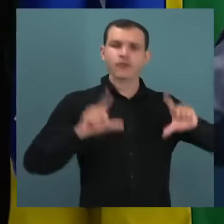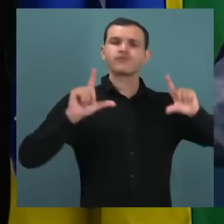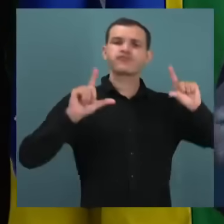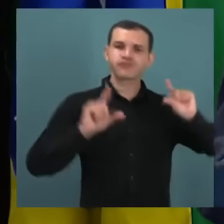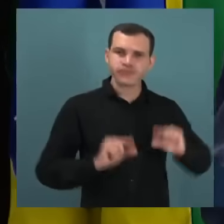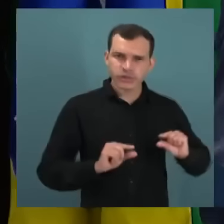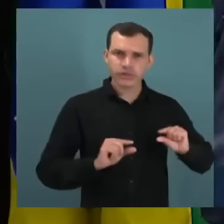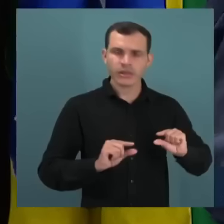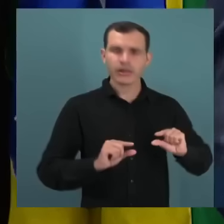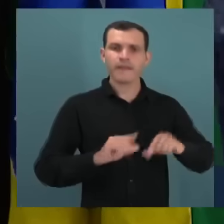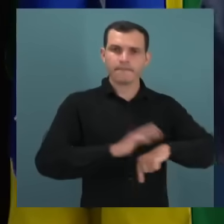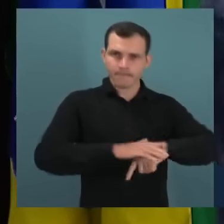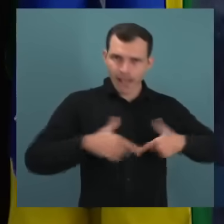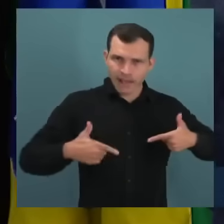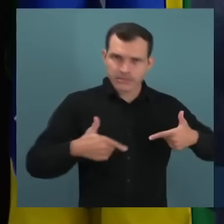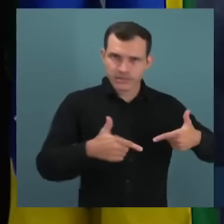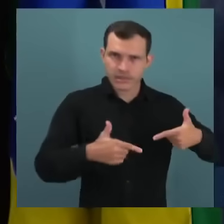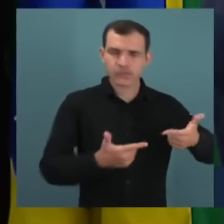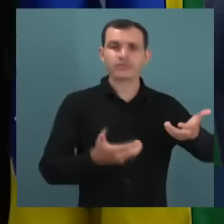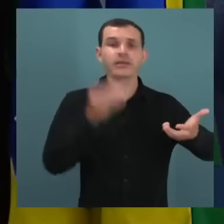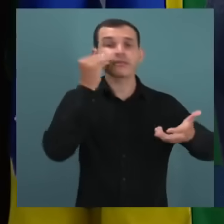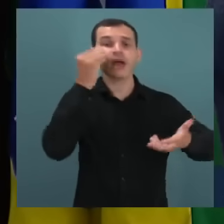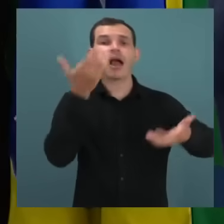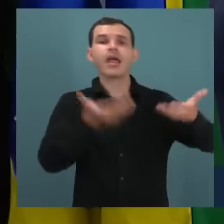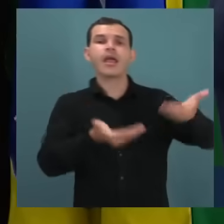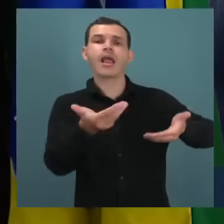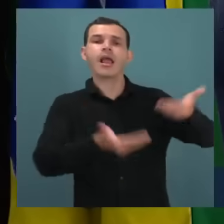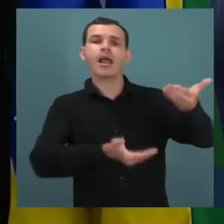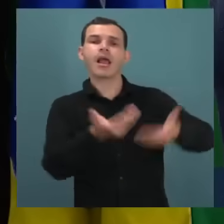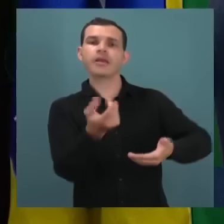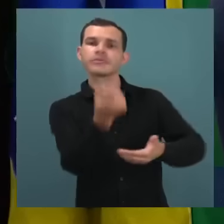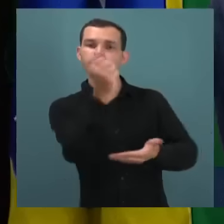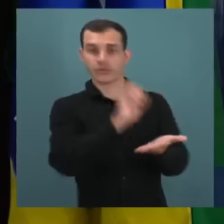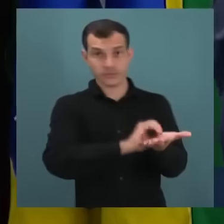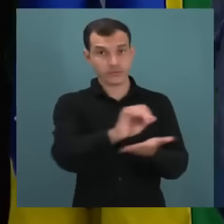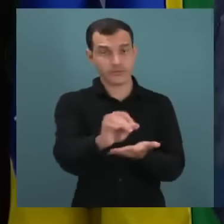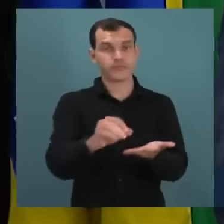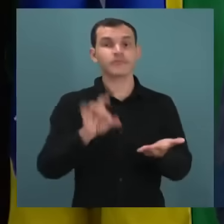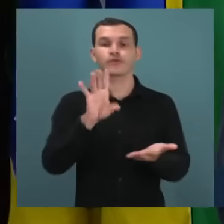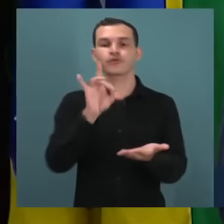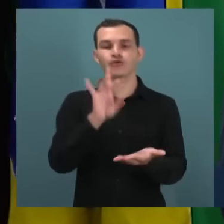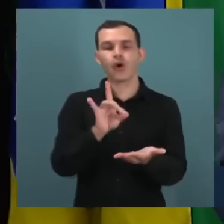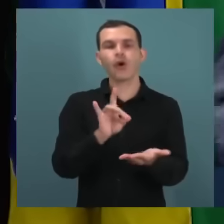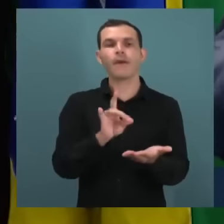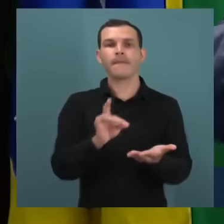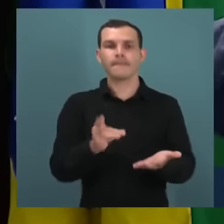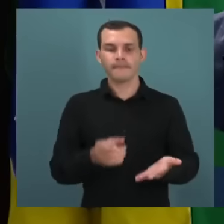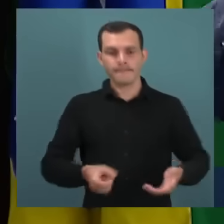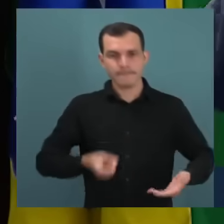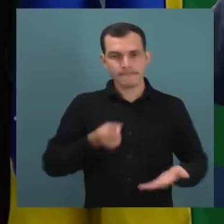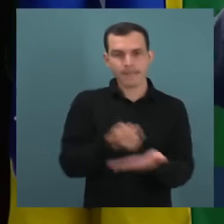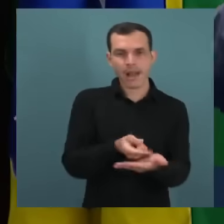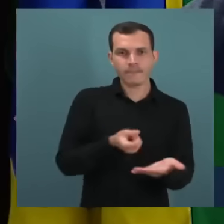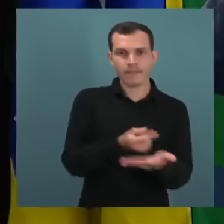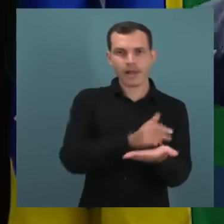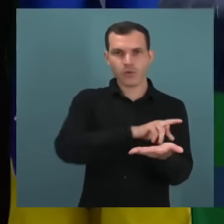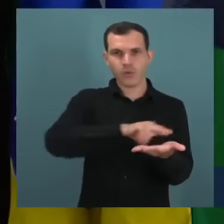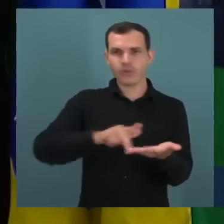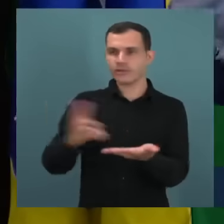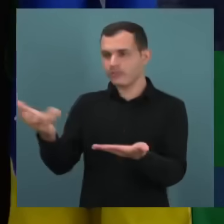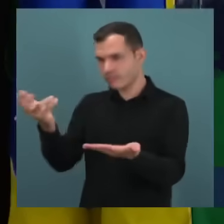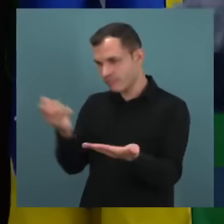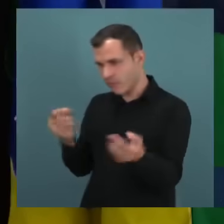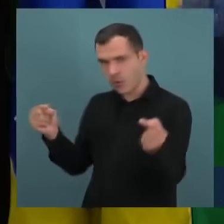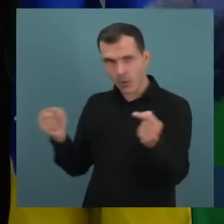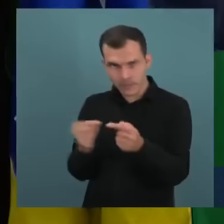parte no sentido de equilibrar o orçamento e gastar o que efetivamente arrecada, nós vivemos aqui acima do cachorro